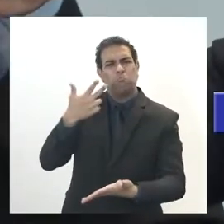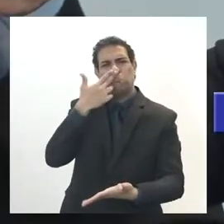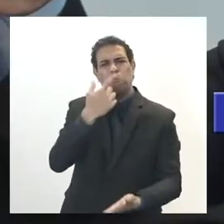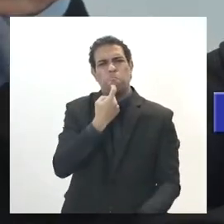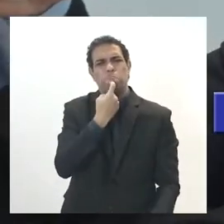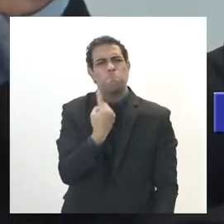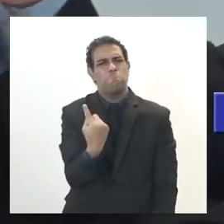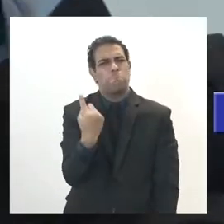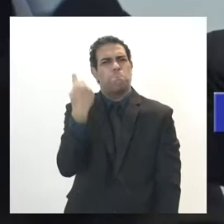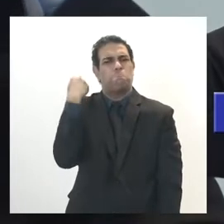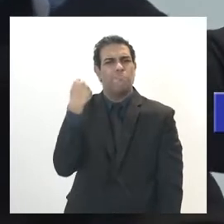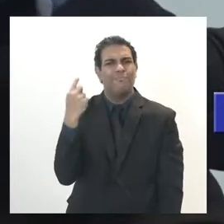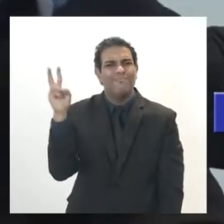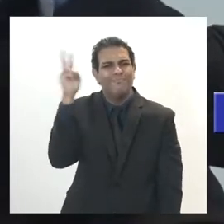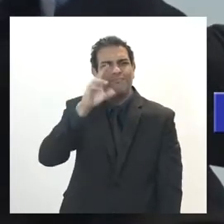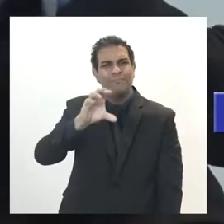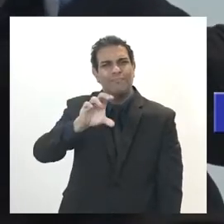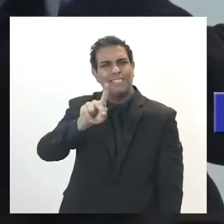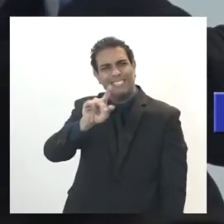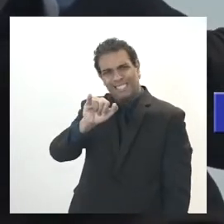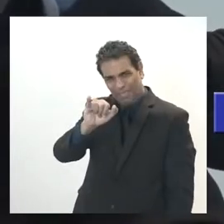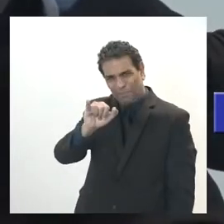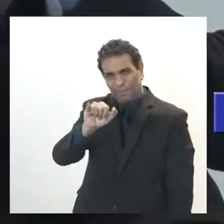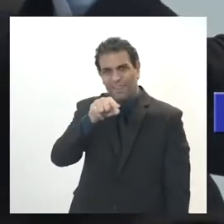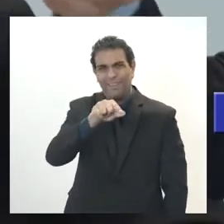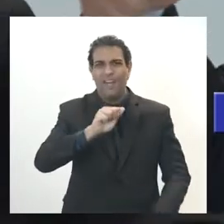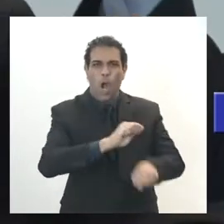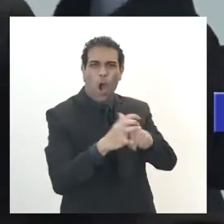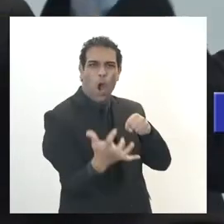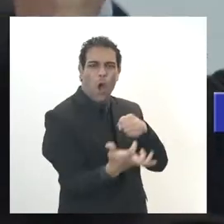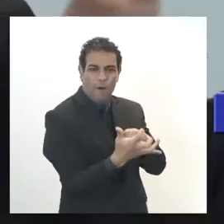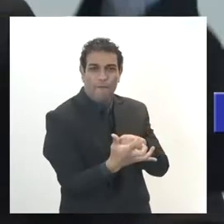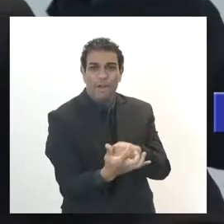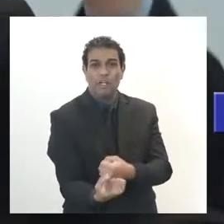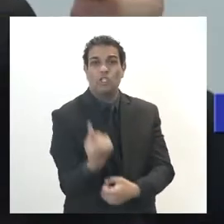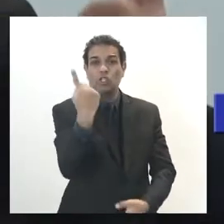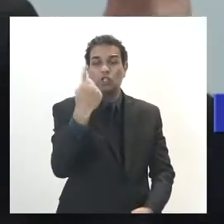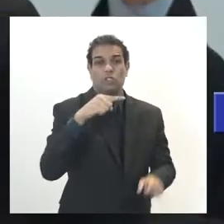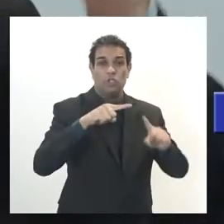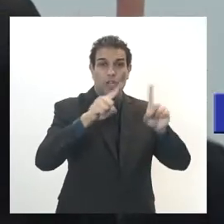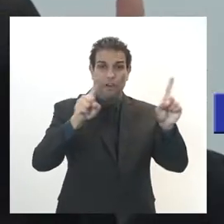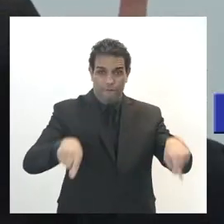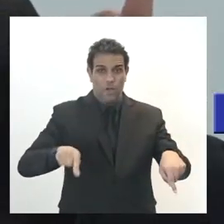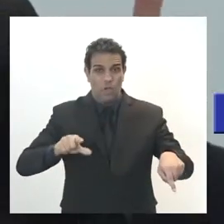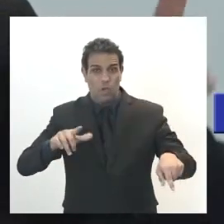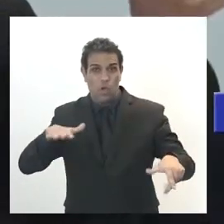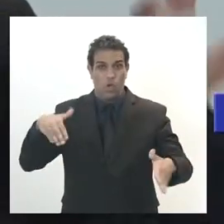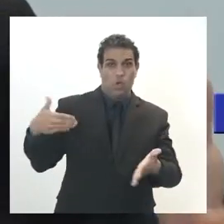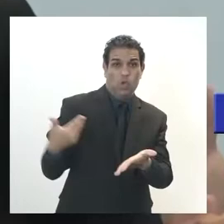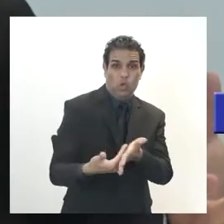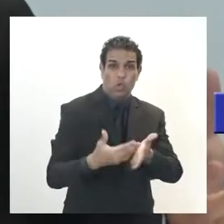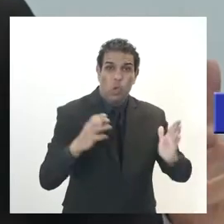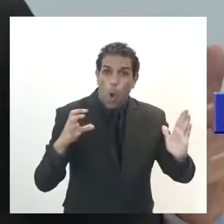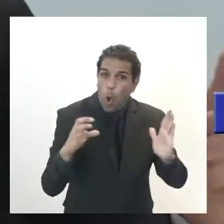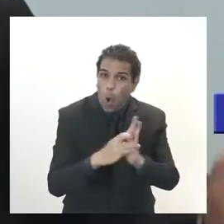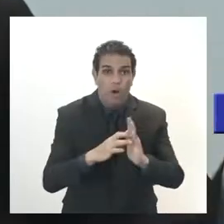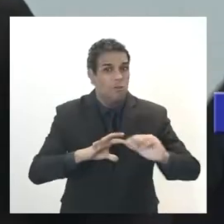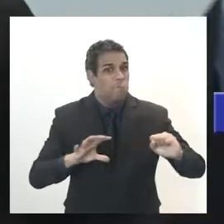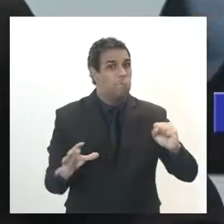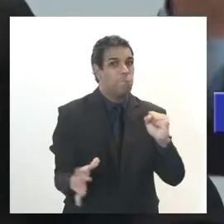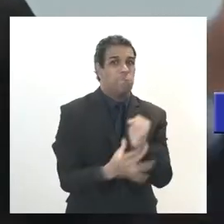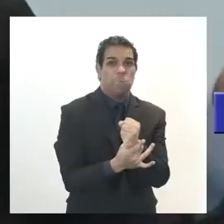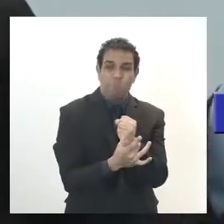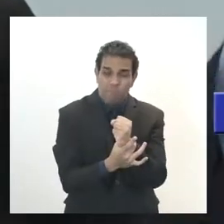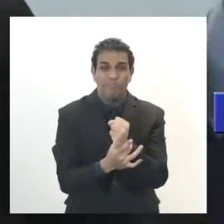recentemente na CPI da cor 2019 do Senado quando o servidor público de carreira concursado estável né